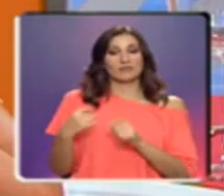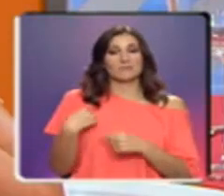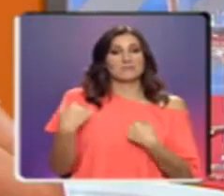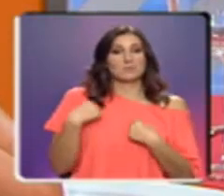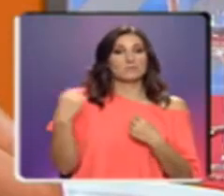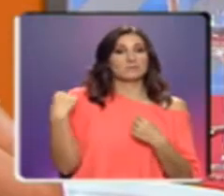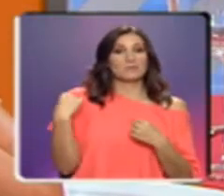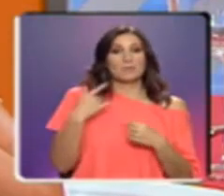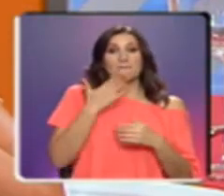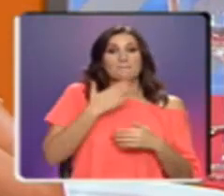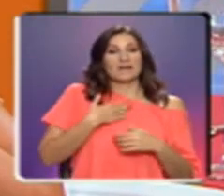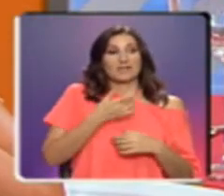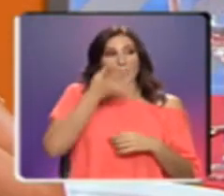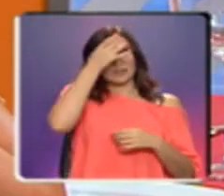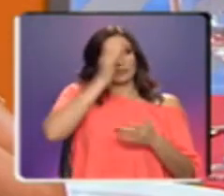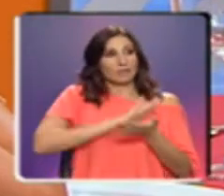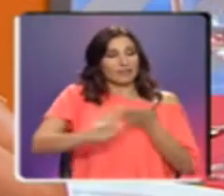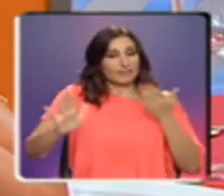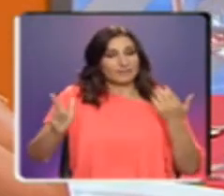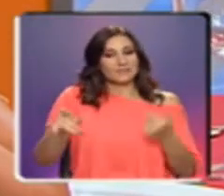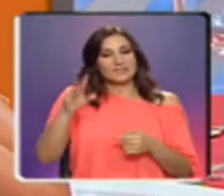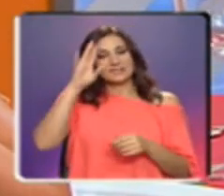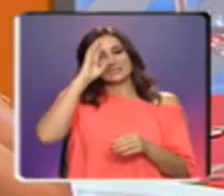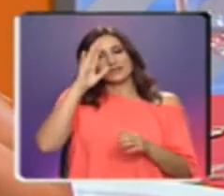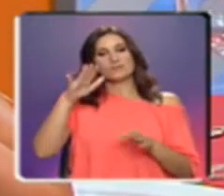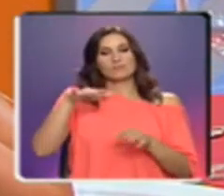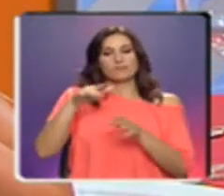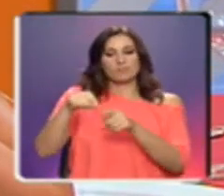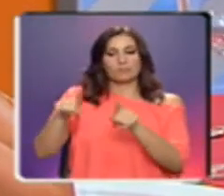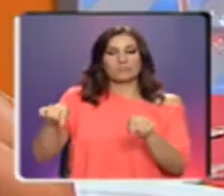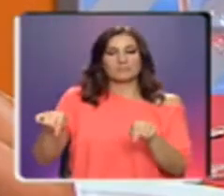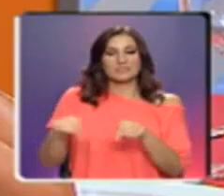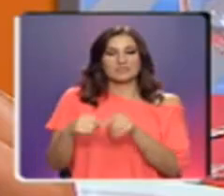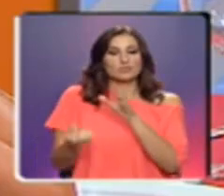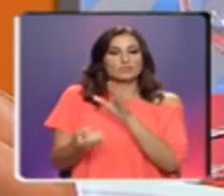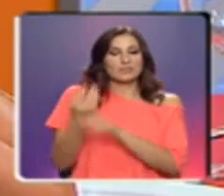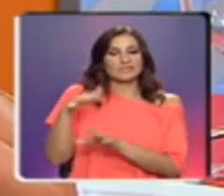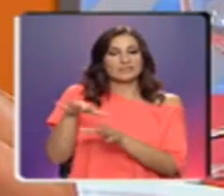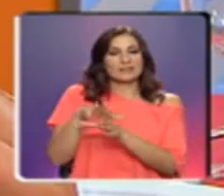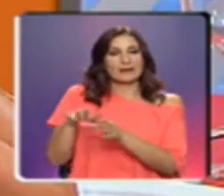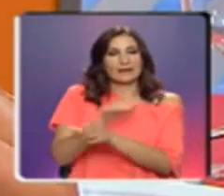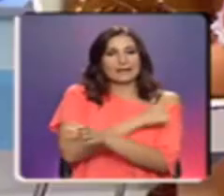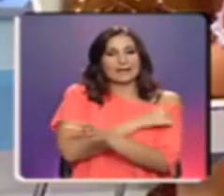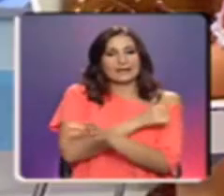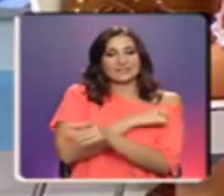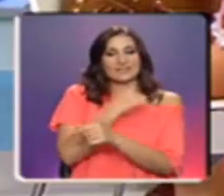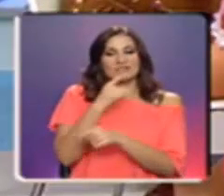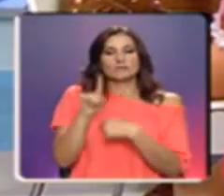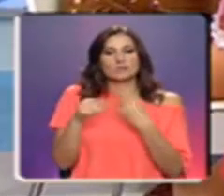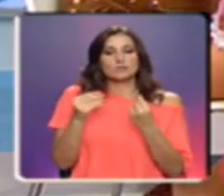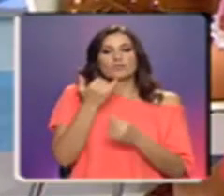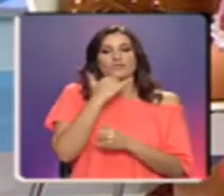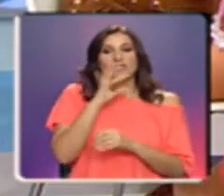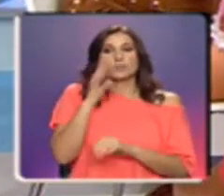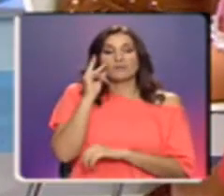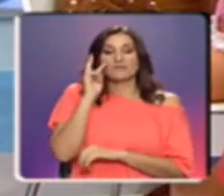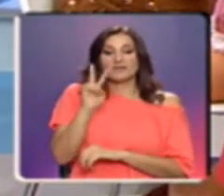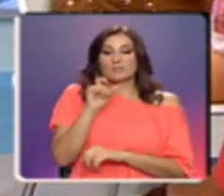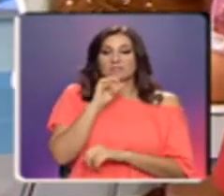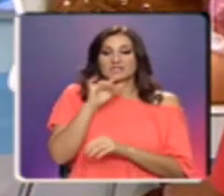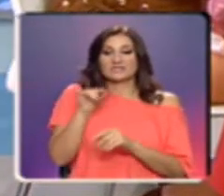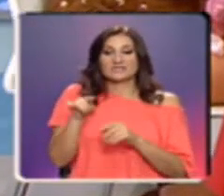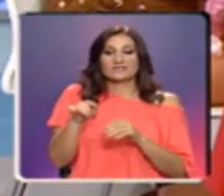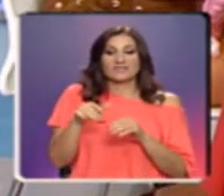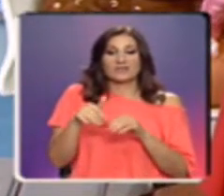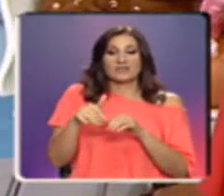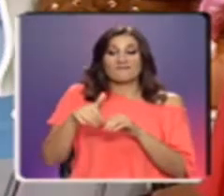nada. E sei que ela agora está a fazer uma parte da casa que é uma surpresa, que depois que diz que eu vou ficar muito feliz quando vir. Deve ser uma parte da casa